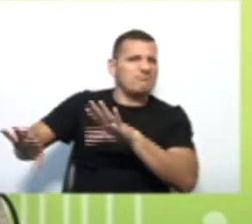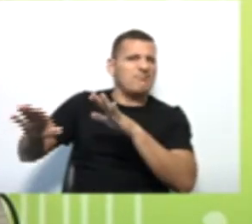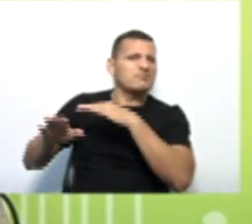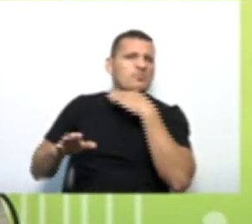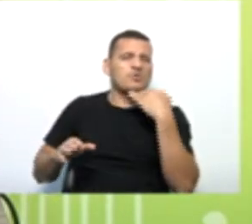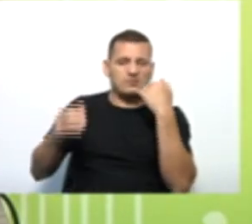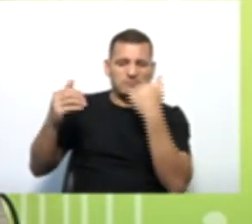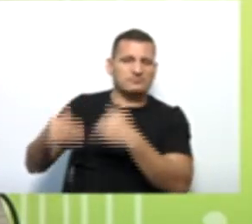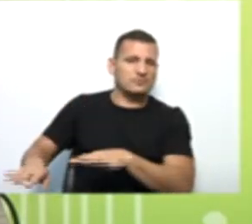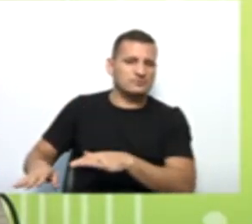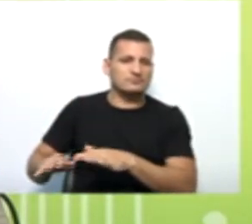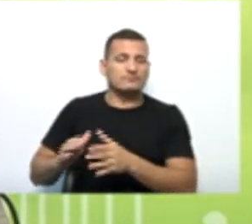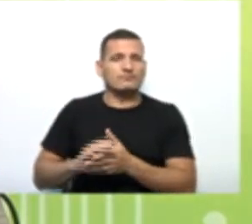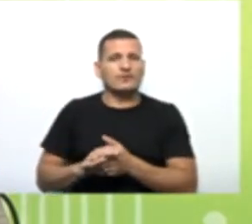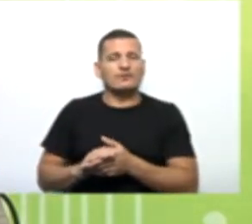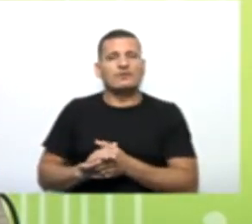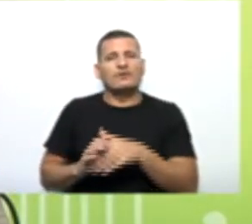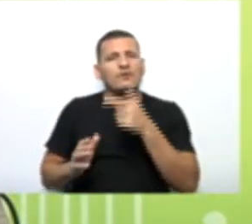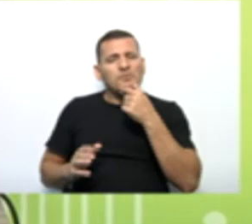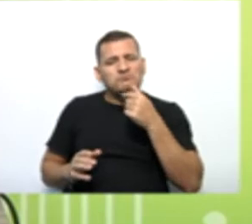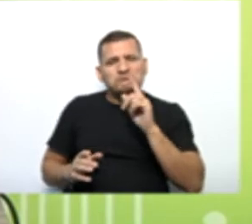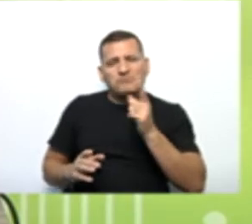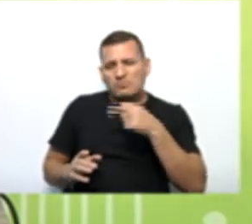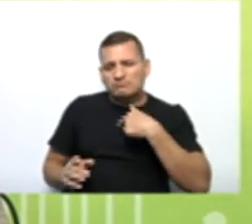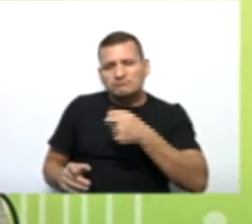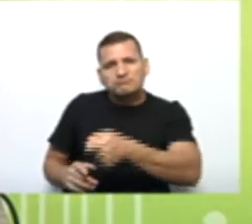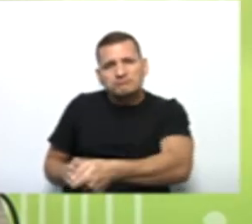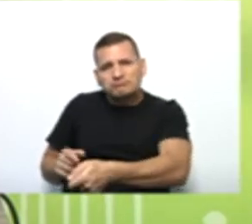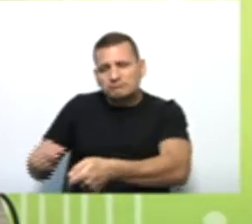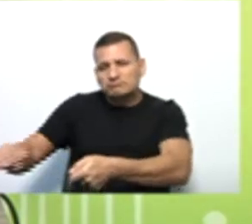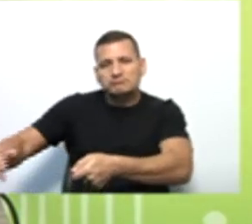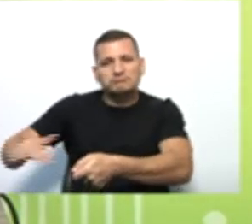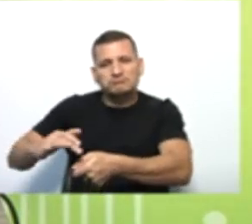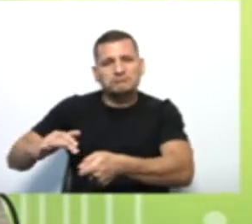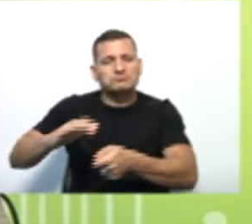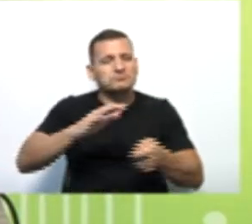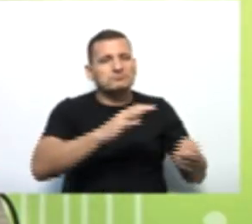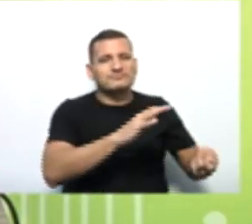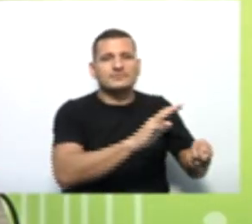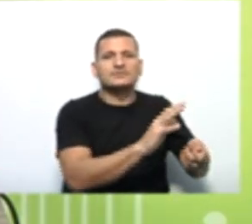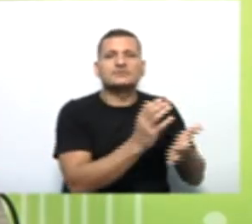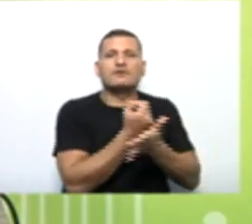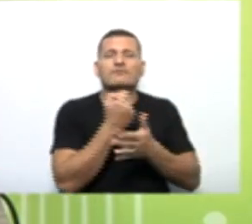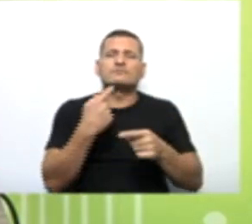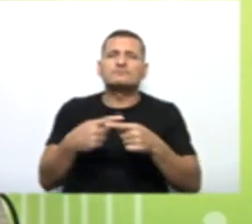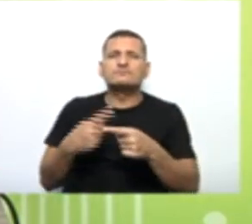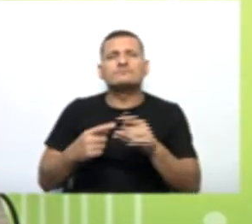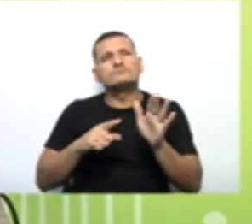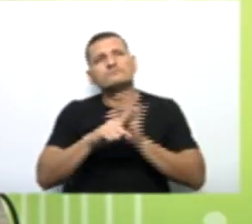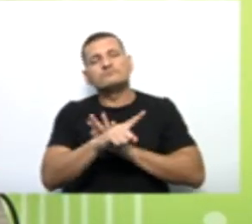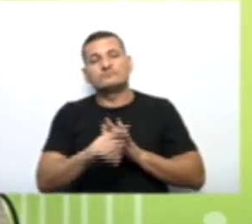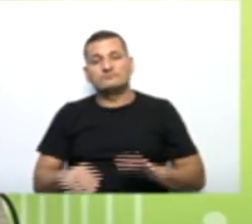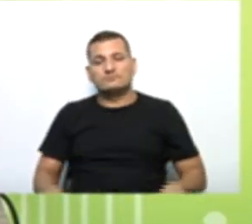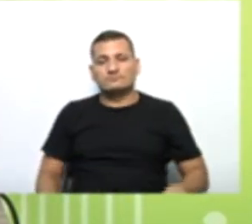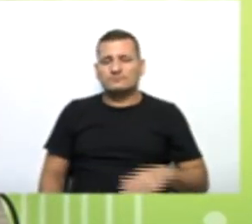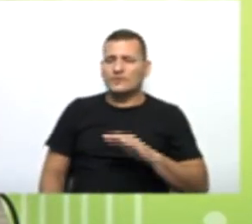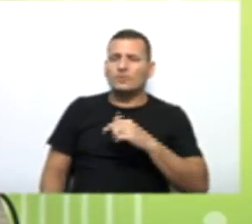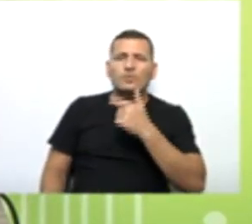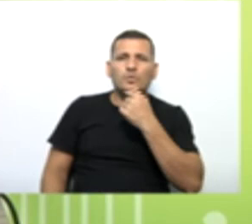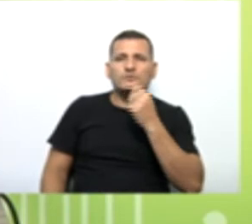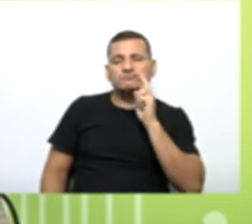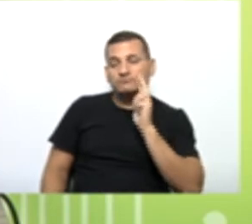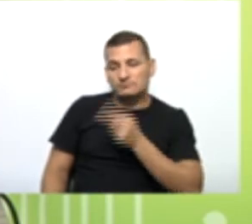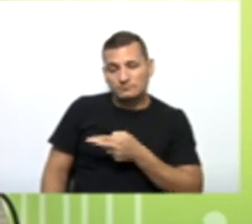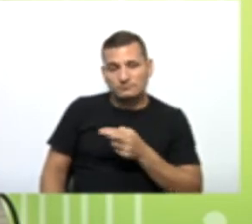aquela desgraça lá. E o senhor não, foi lá, pegou um galinho e salvou aquela criatura. Por quê, mestre? E o mestre foi simples